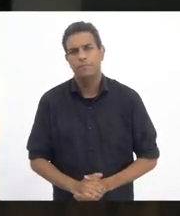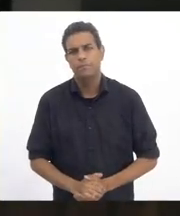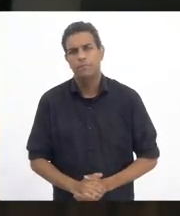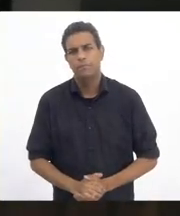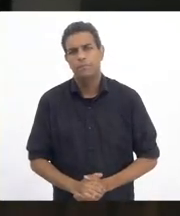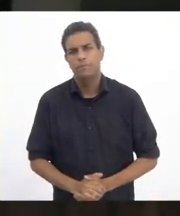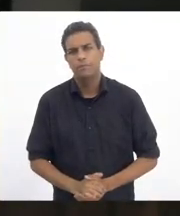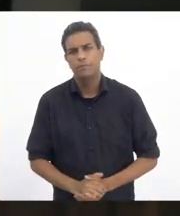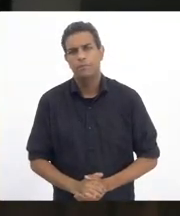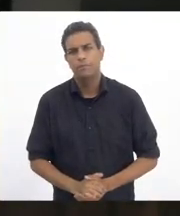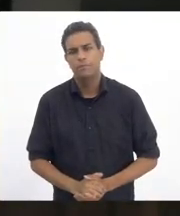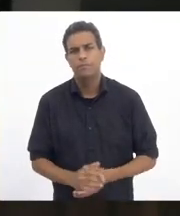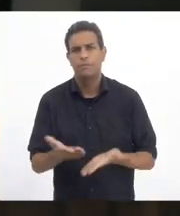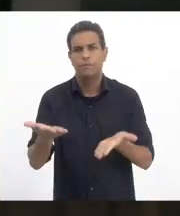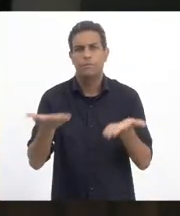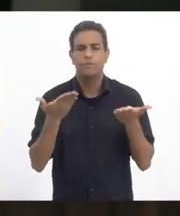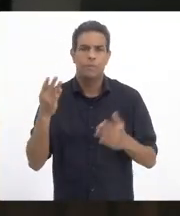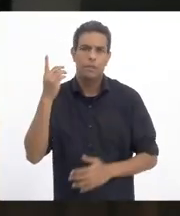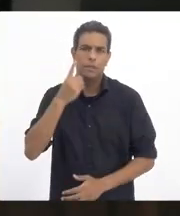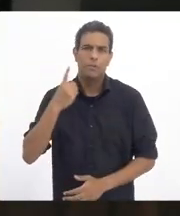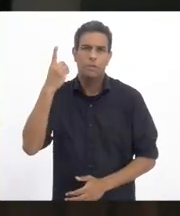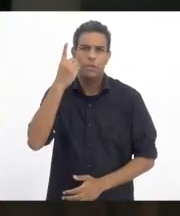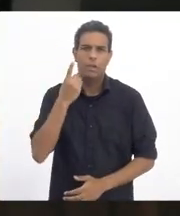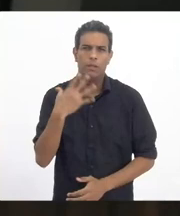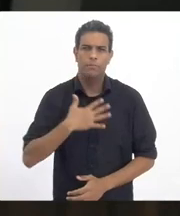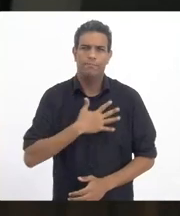Quero convidar o deputado Coronel Salema,